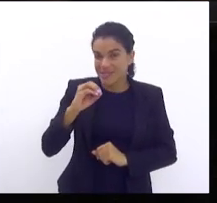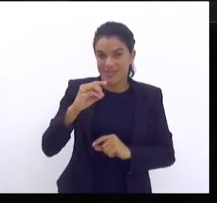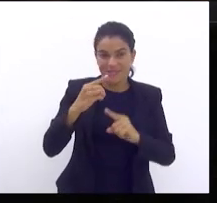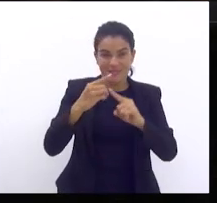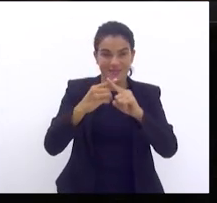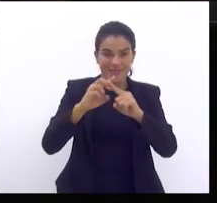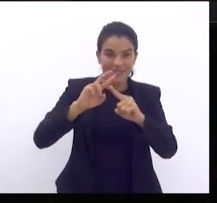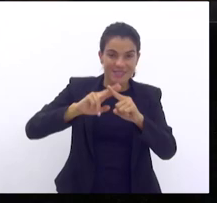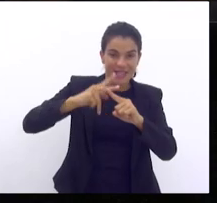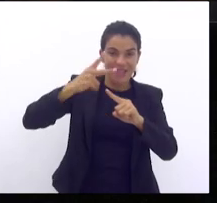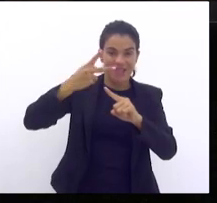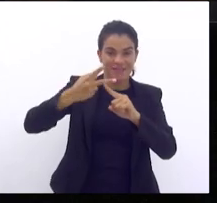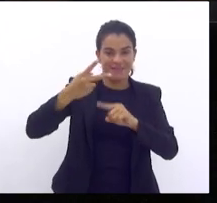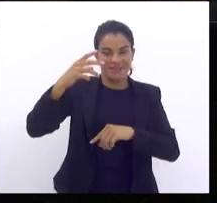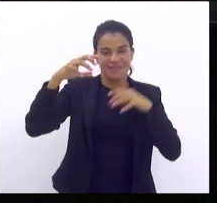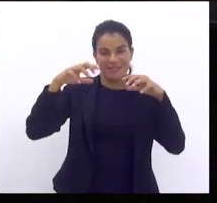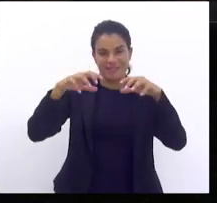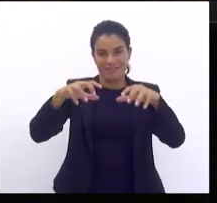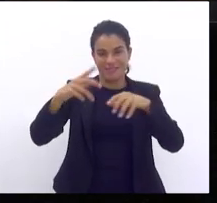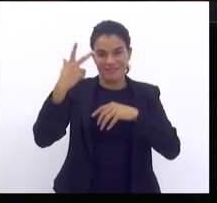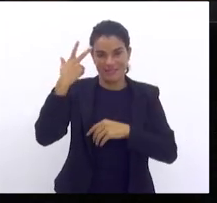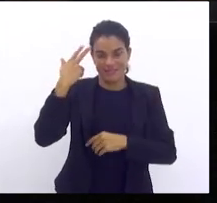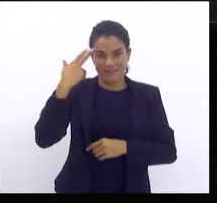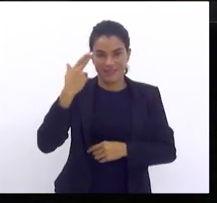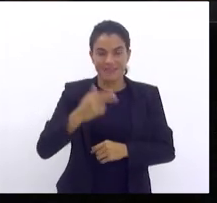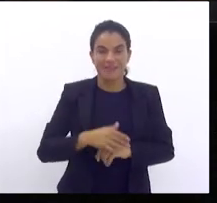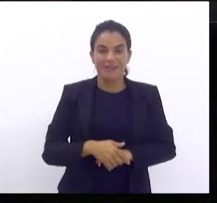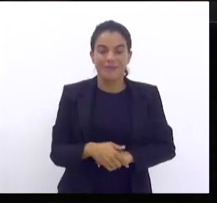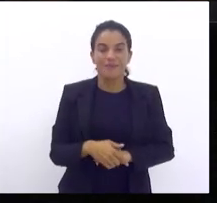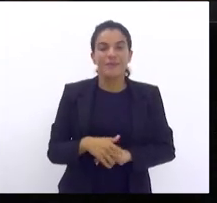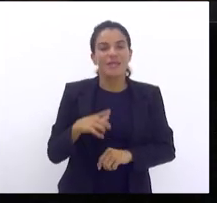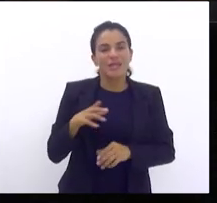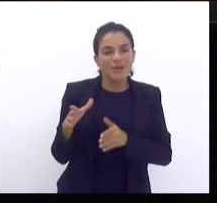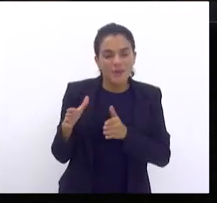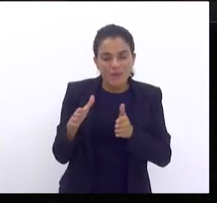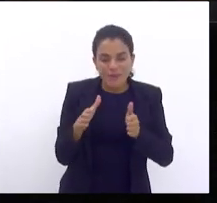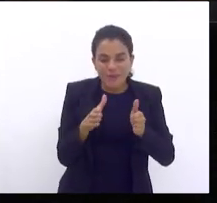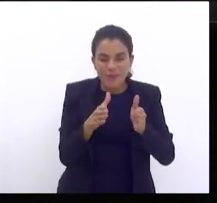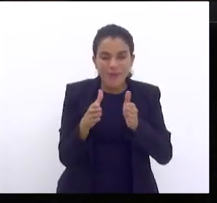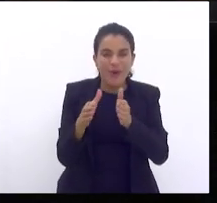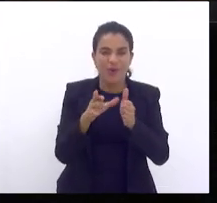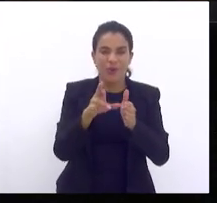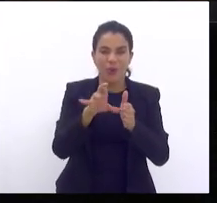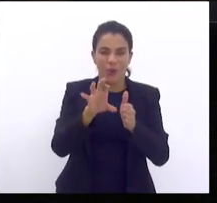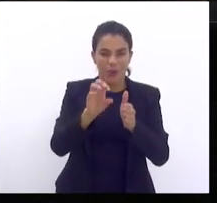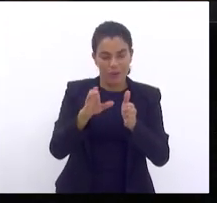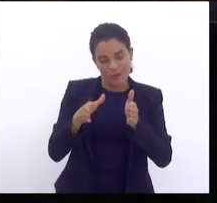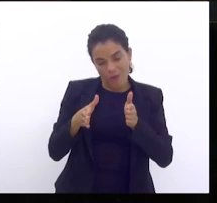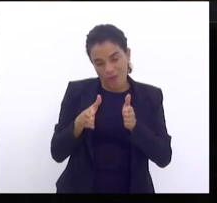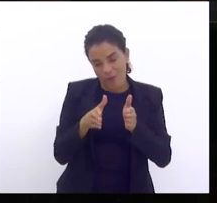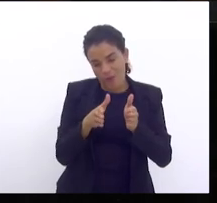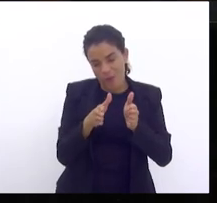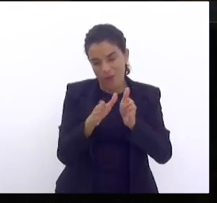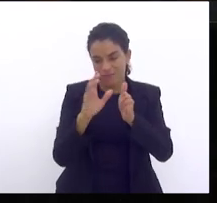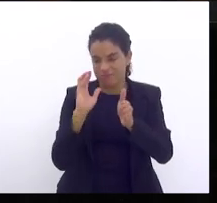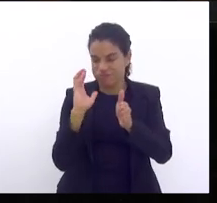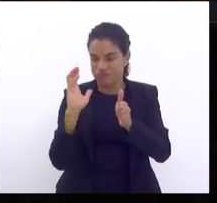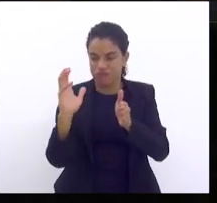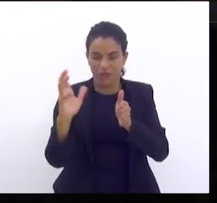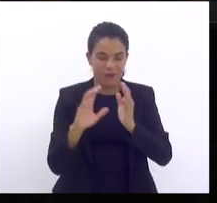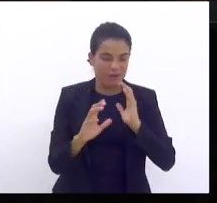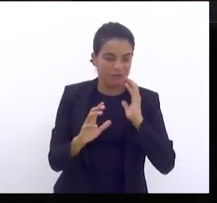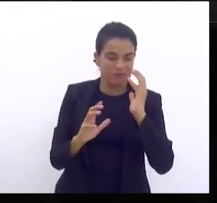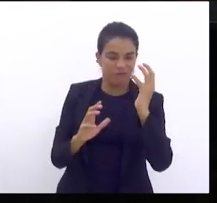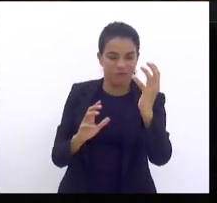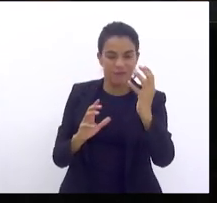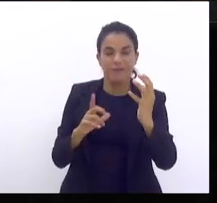que chove e no leito de um R que cortava toda a região tinham duas